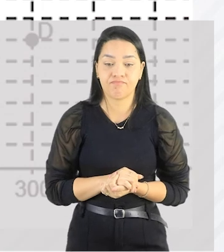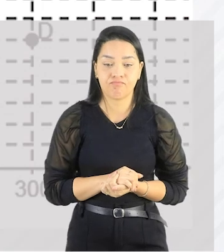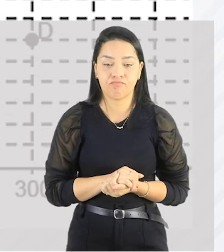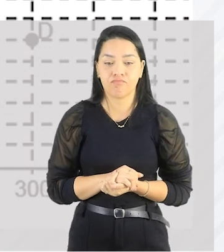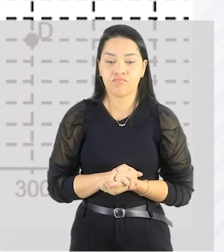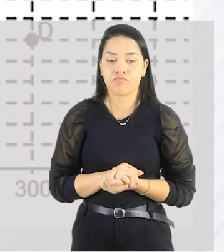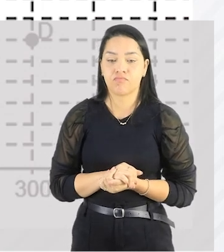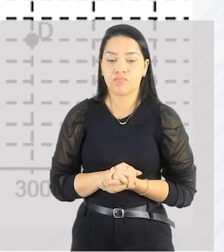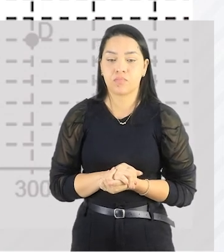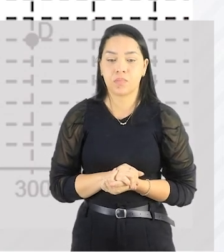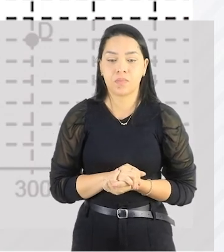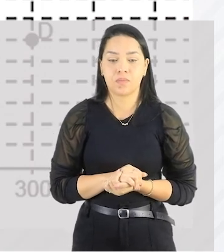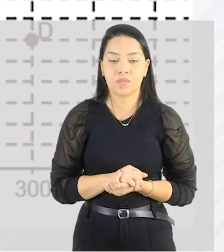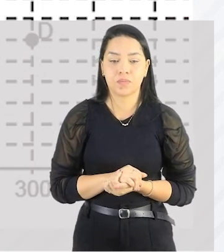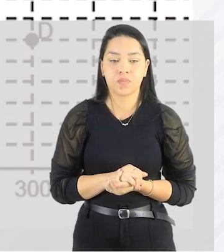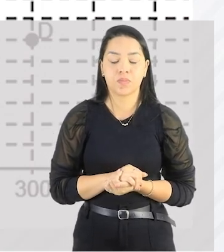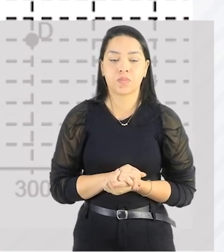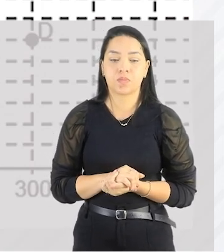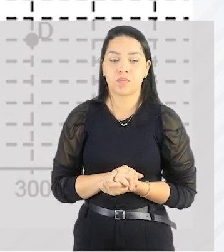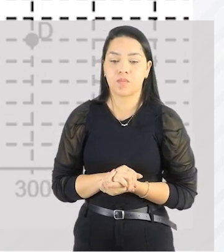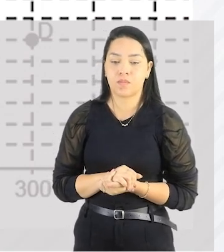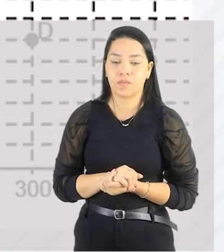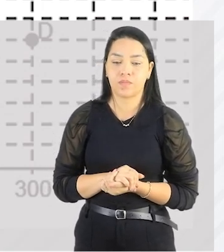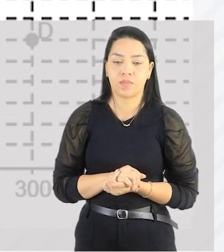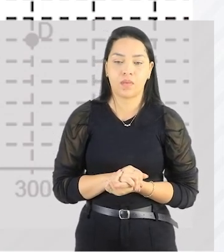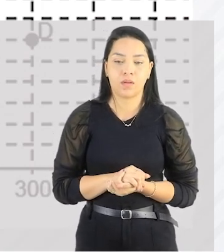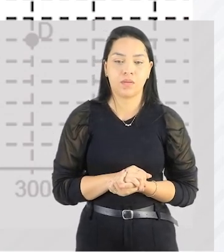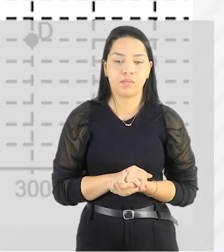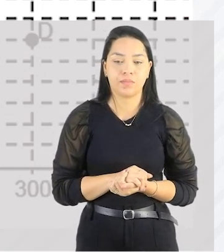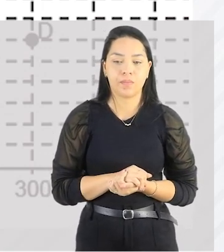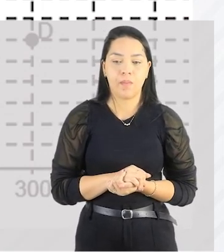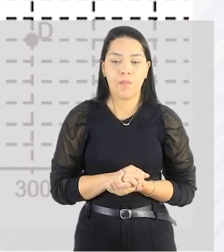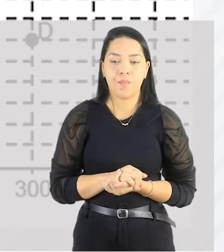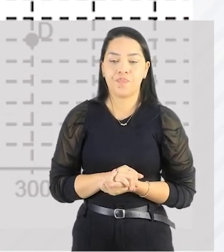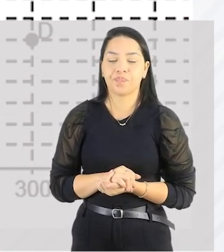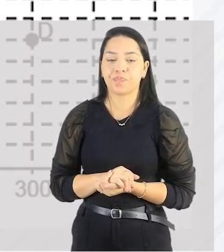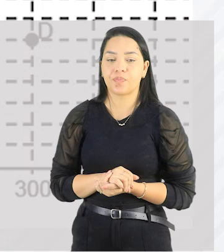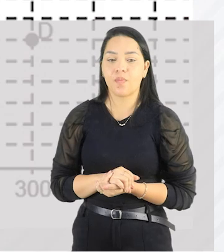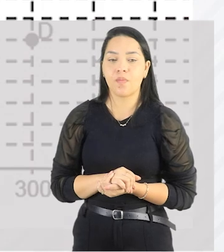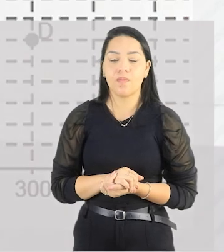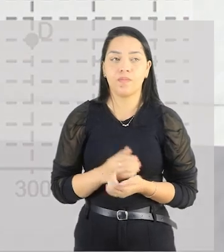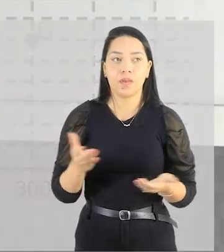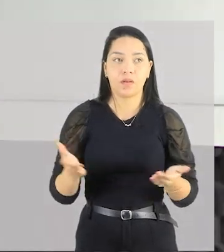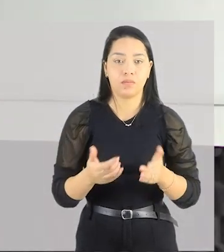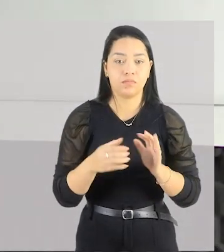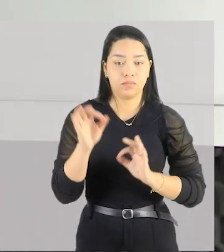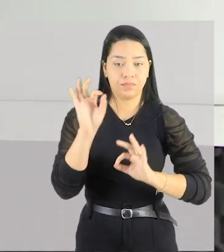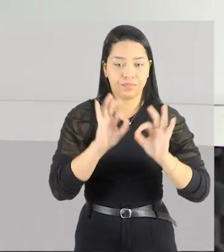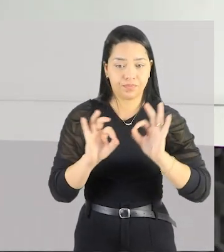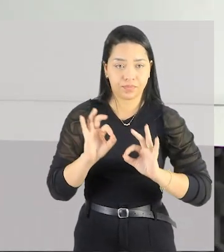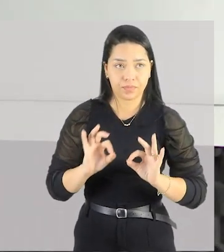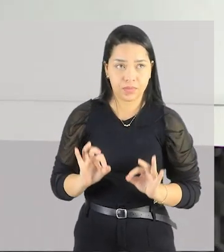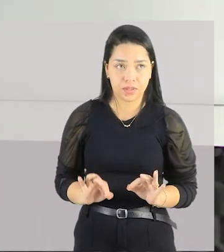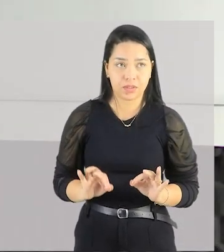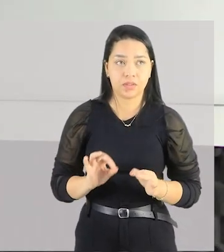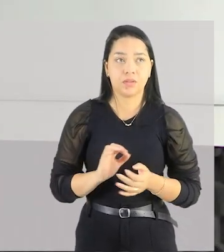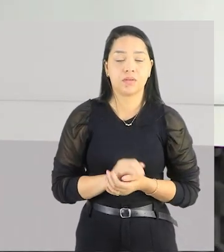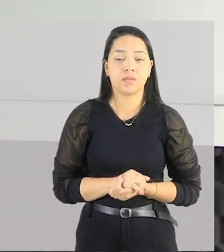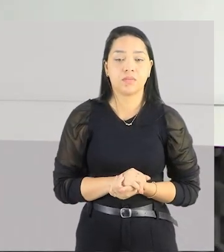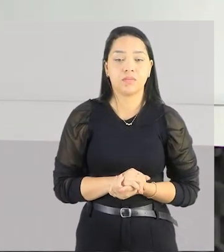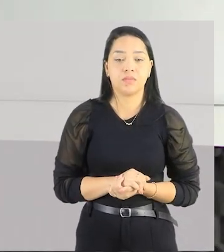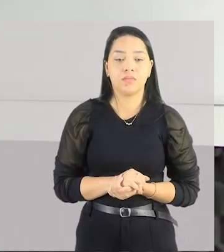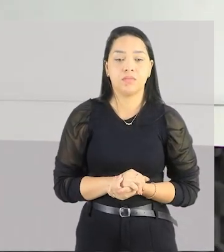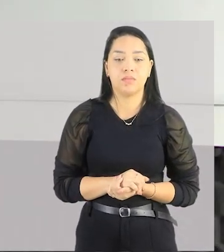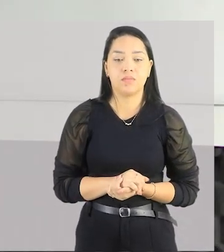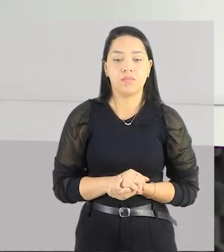deseja reduzir o seu consumo calórico, tá? Pessoal, vamos montar aqui.